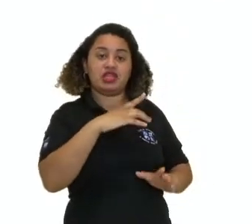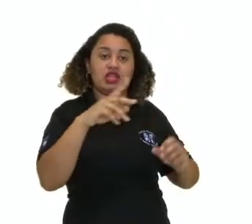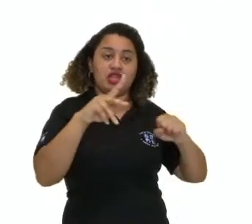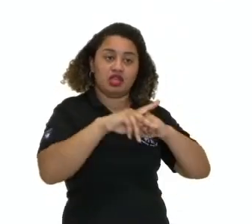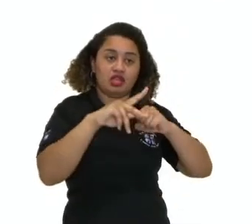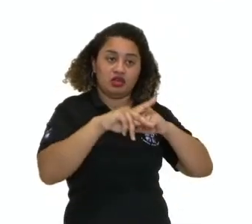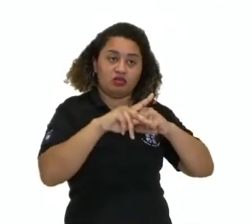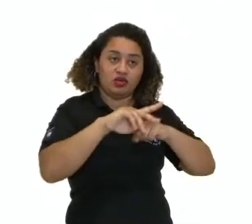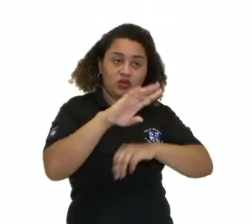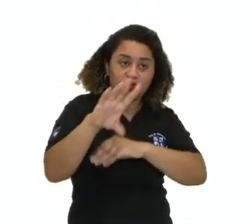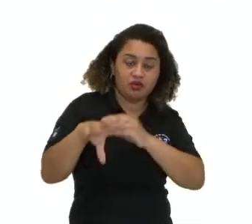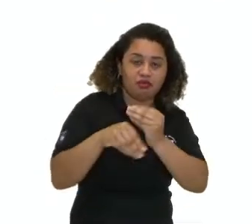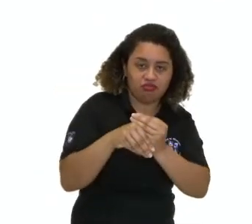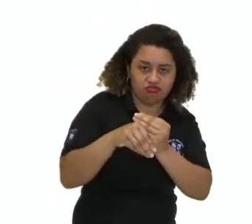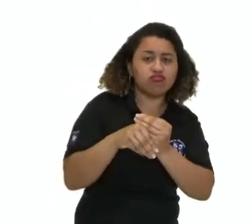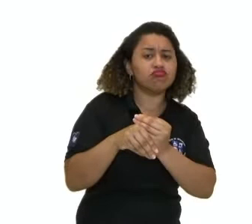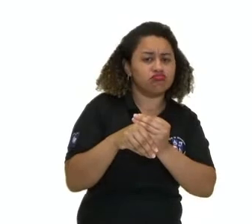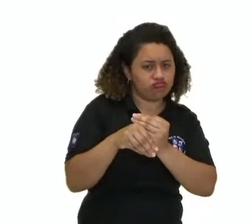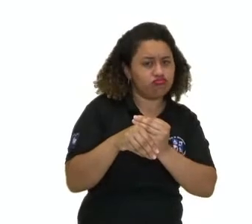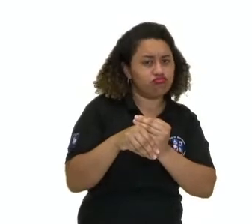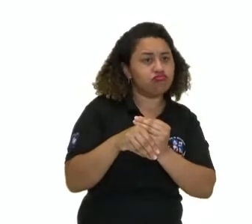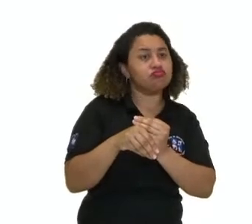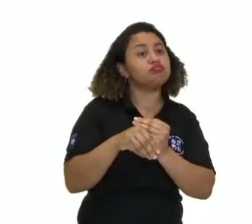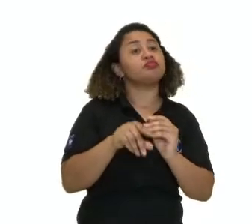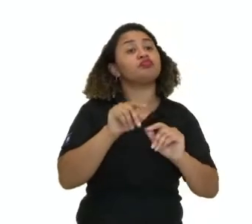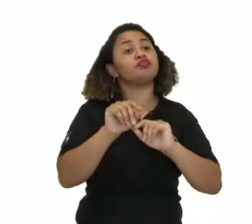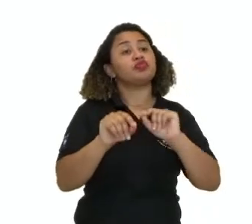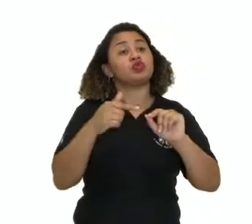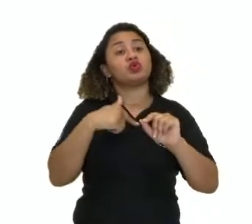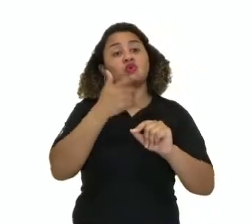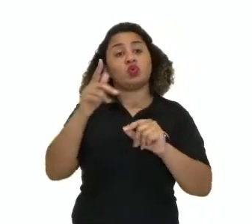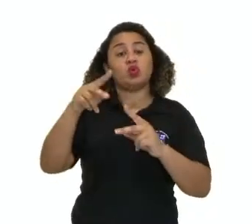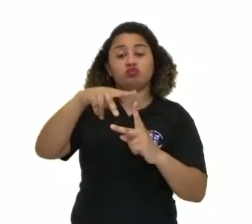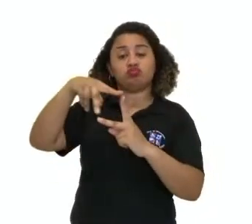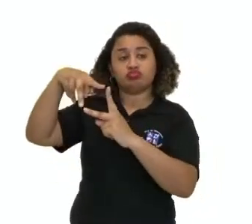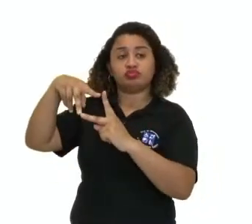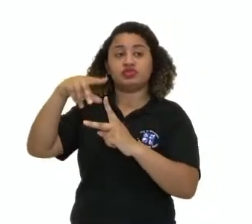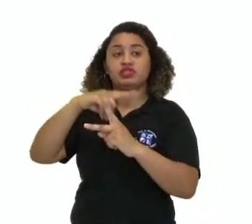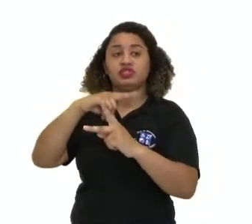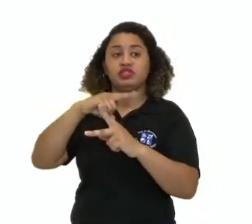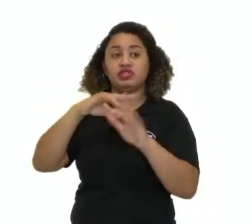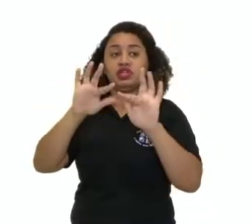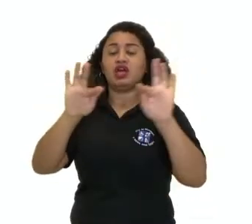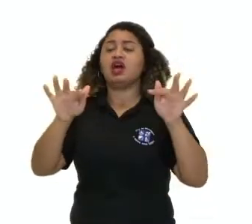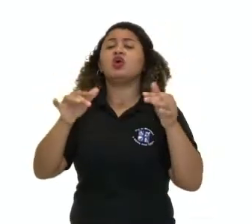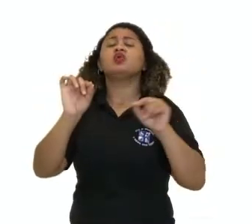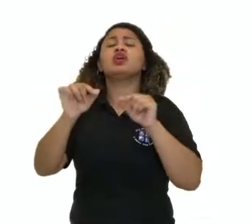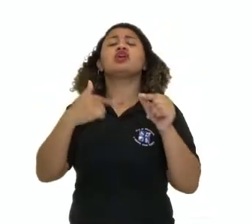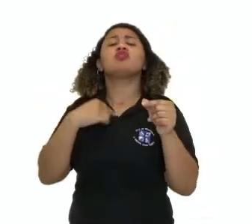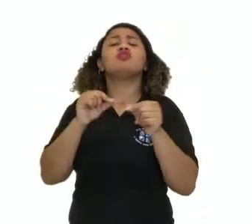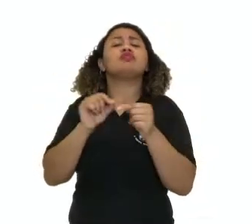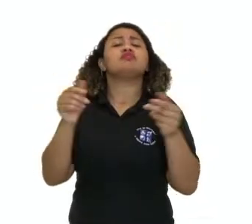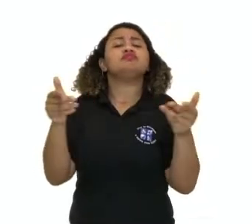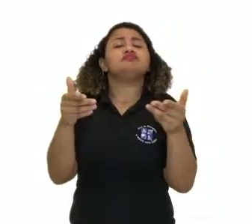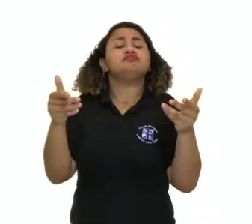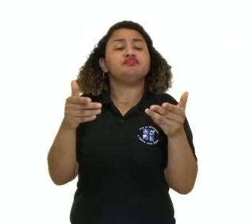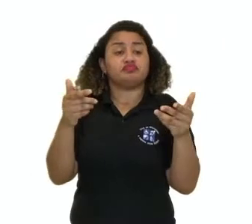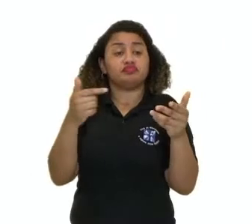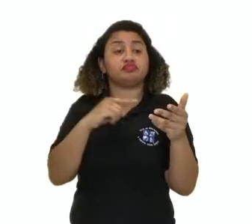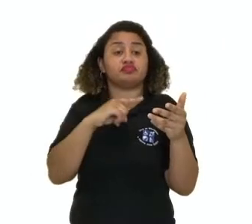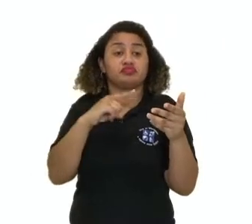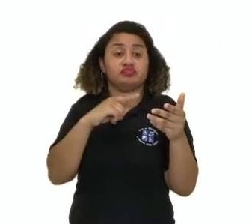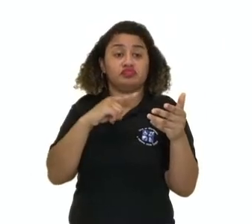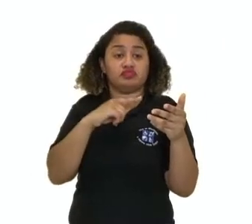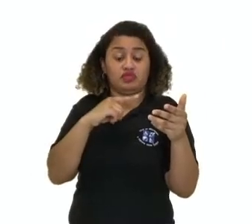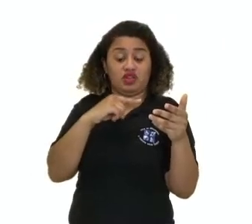função de complemento, ou seja, que é objeto indireto. No quadrinho seguinte, a frase o que eu faço agora traz um pronome reto